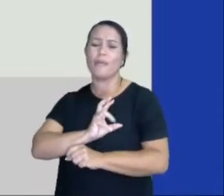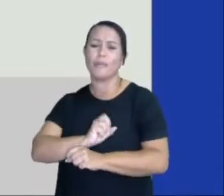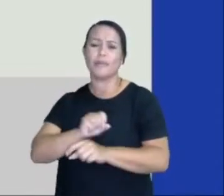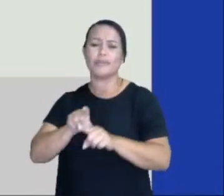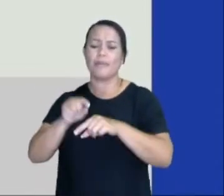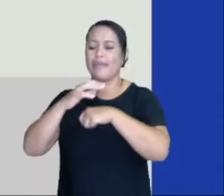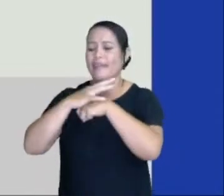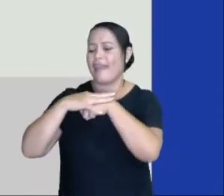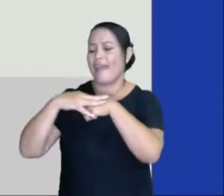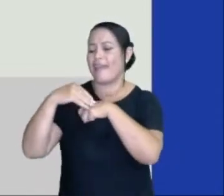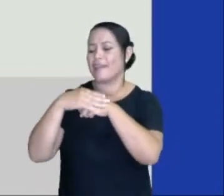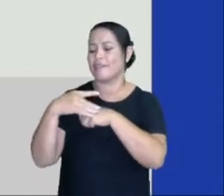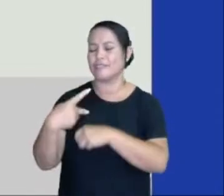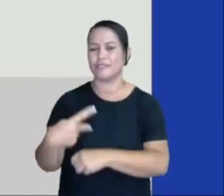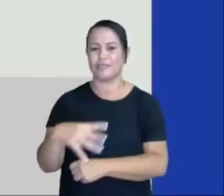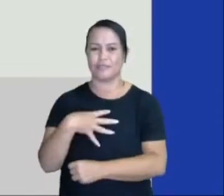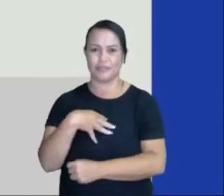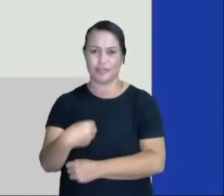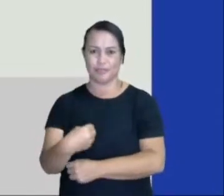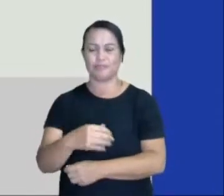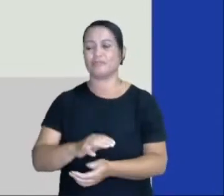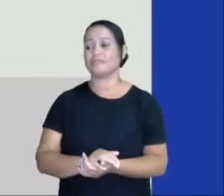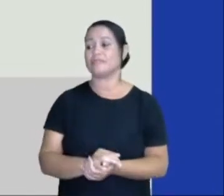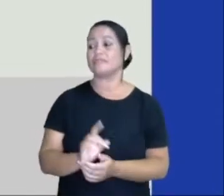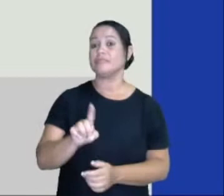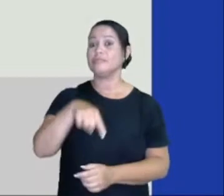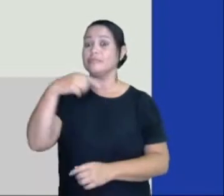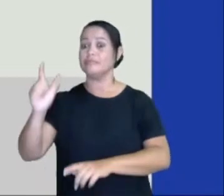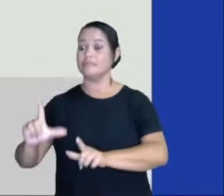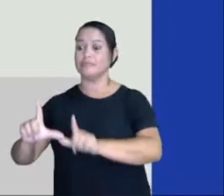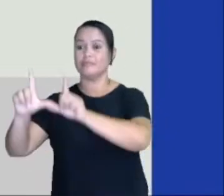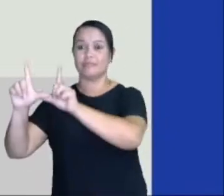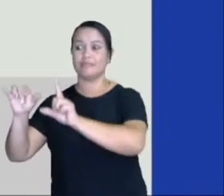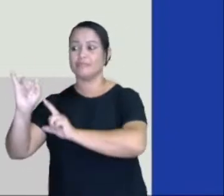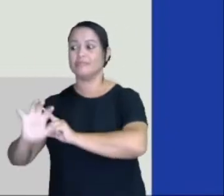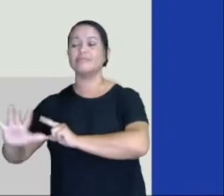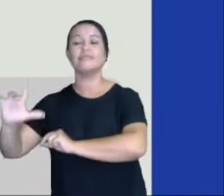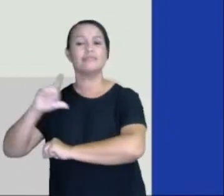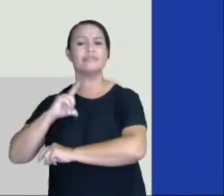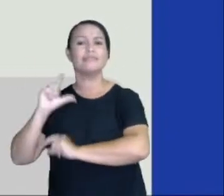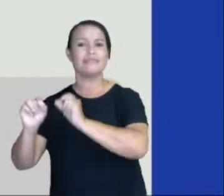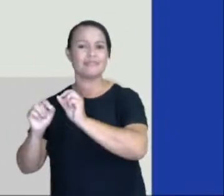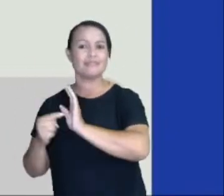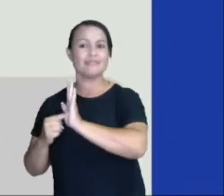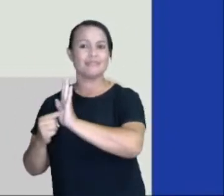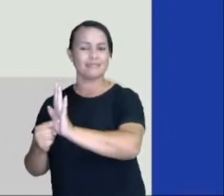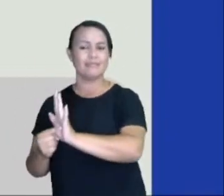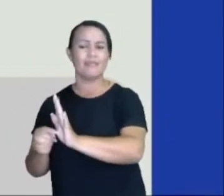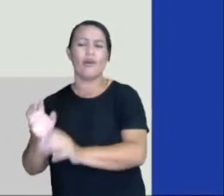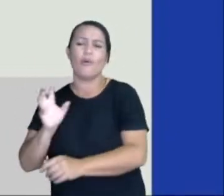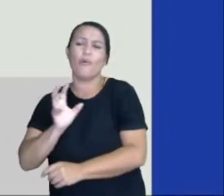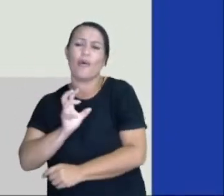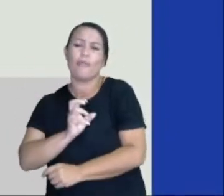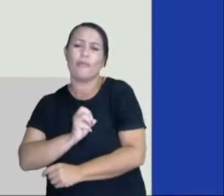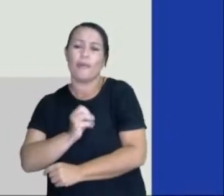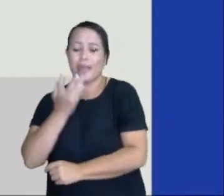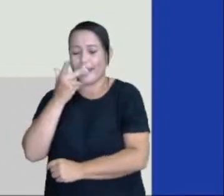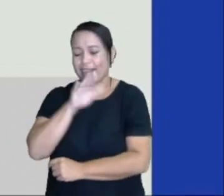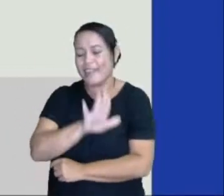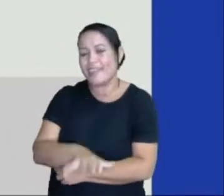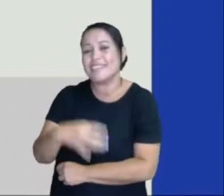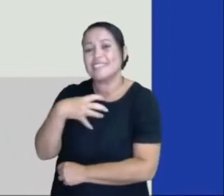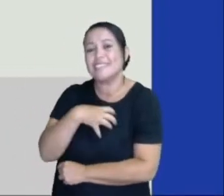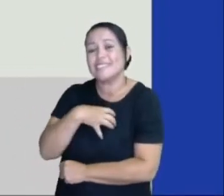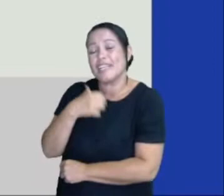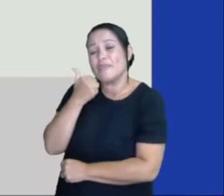carinho ao seu filho. E na terceira imagem, a gente pode demonstrar o amor que a criança ele sente